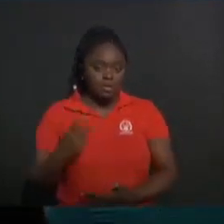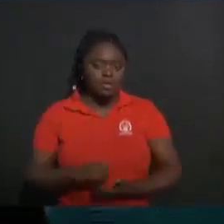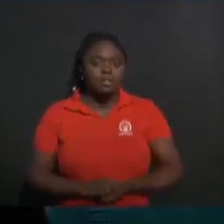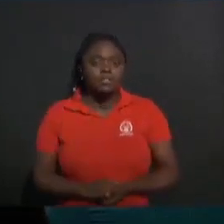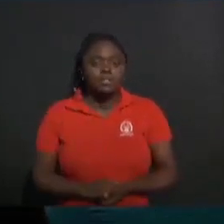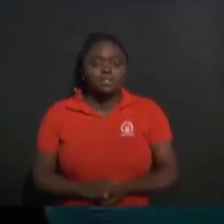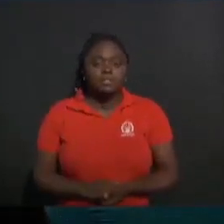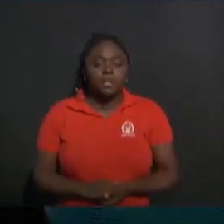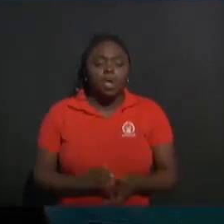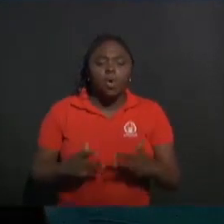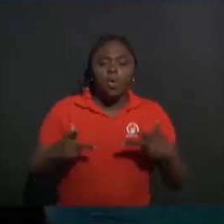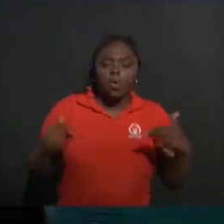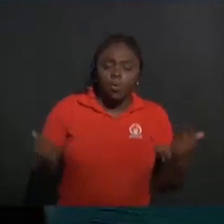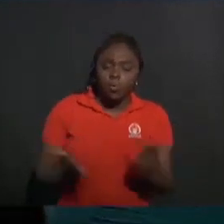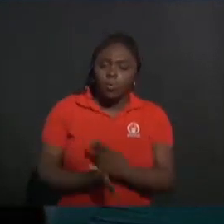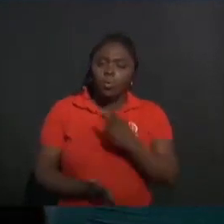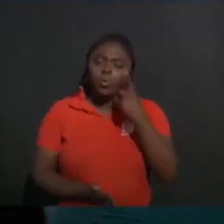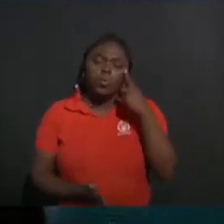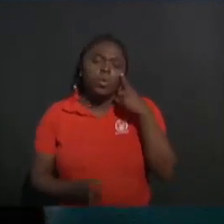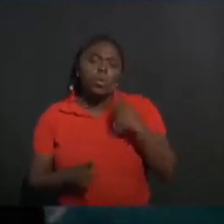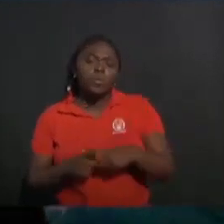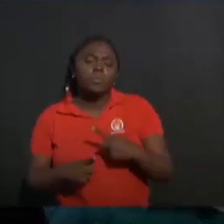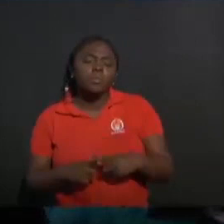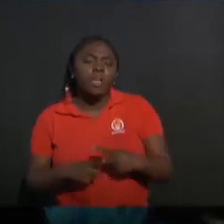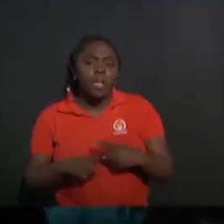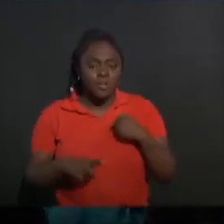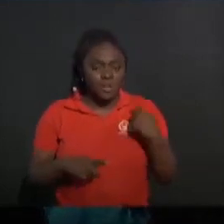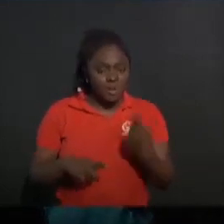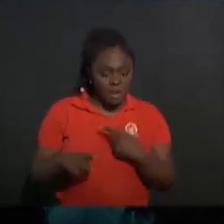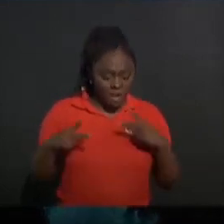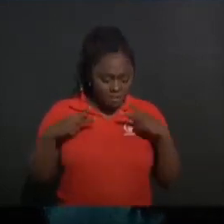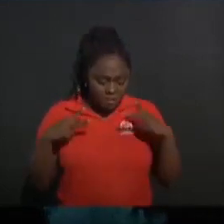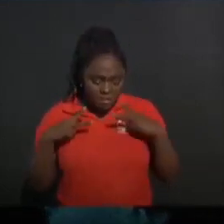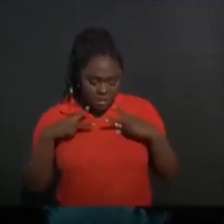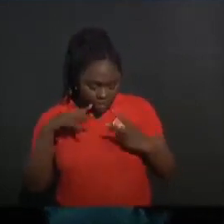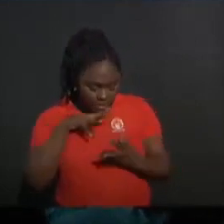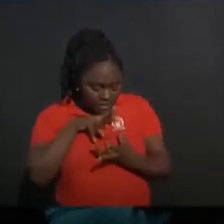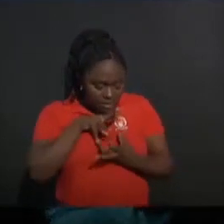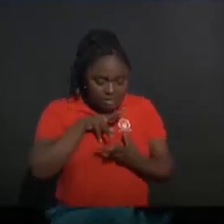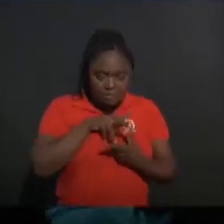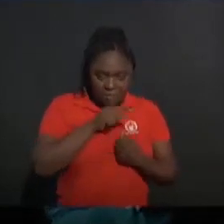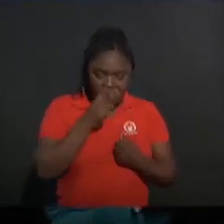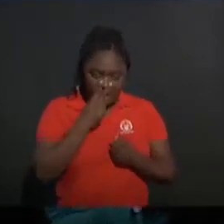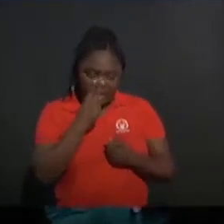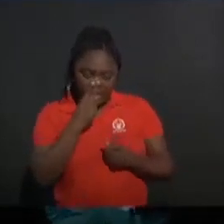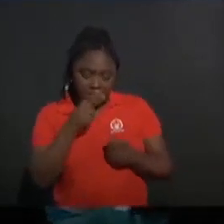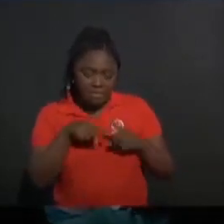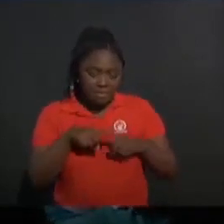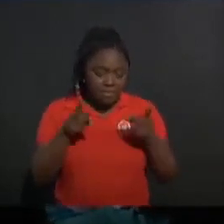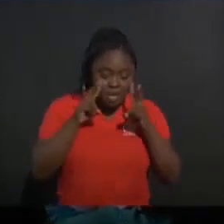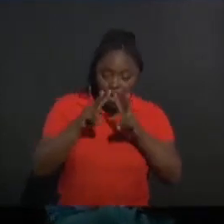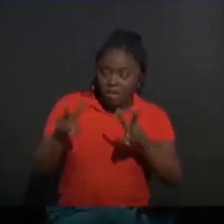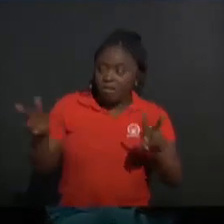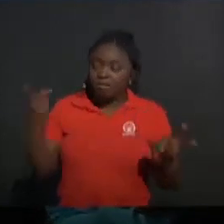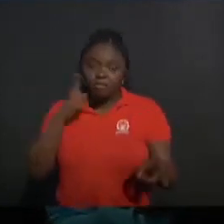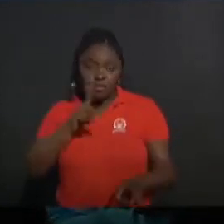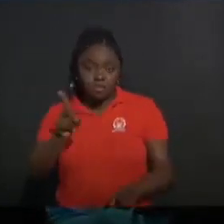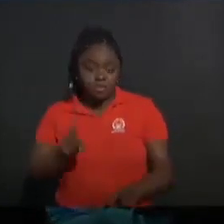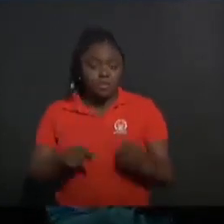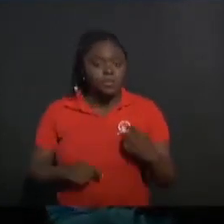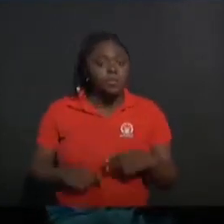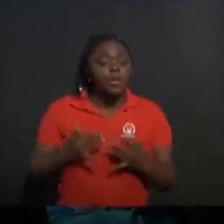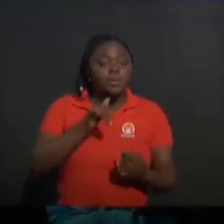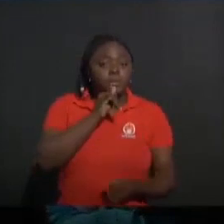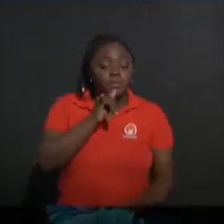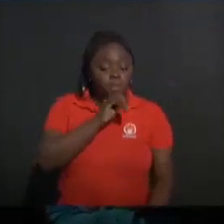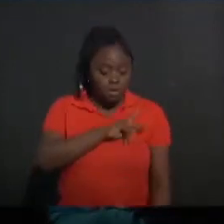Nós já vimos coisas acontecer. É porque a gente está muito dentro do nosso mundinho e a gente não consegue levantar a cabeça para olhar. Mas, por exemplo, o presidente dos Estados Unidos era para